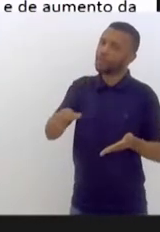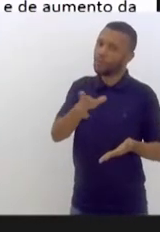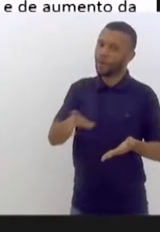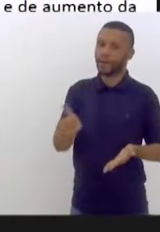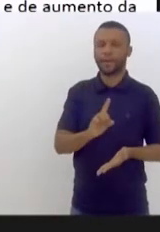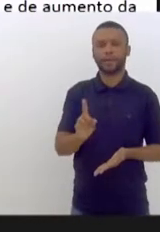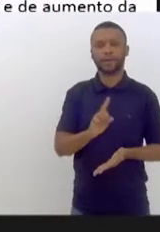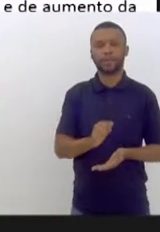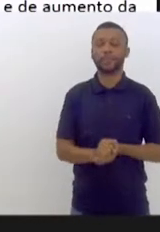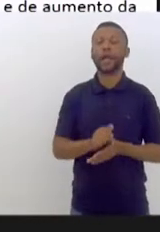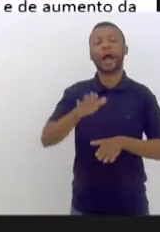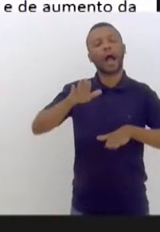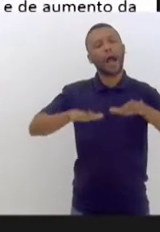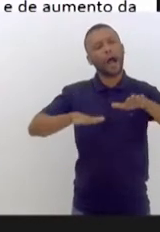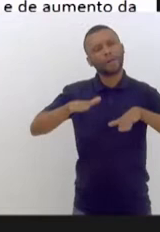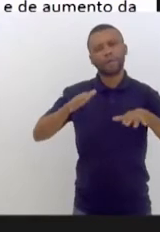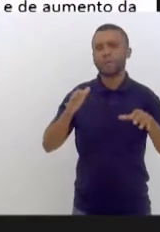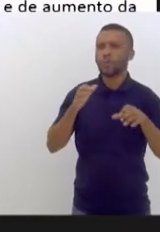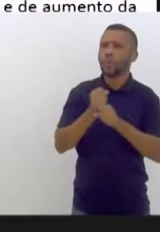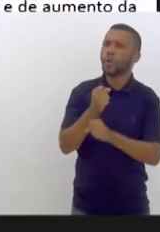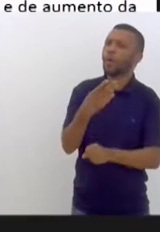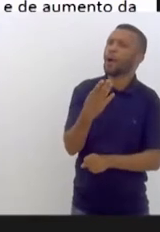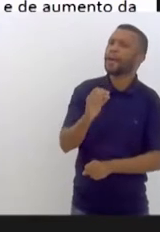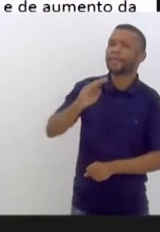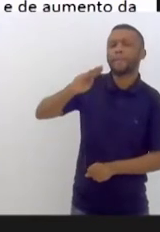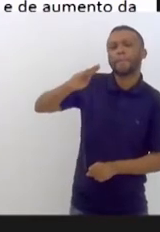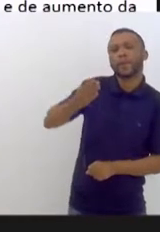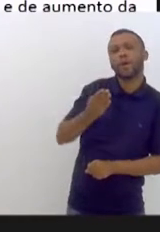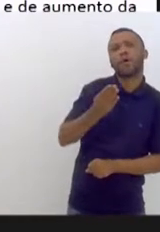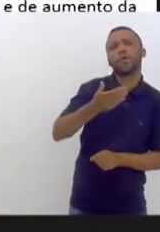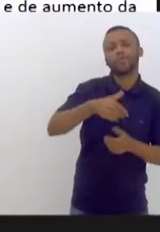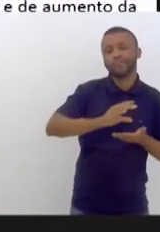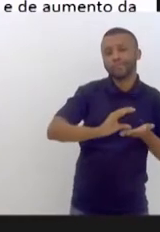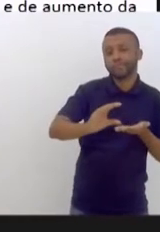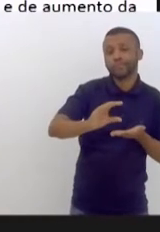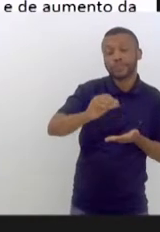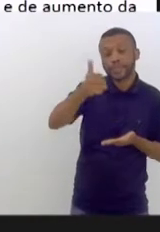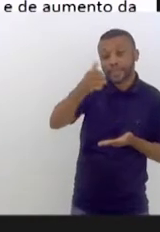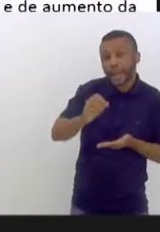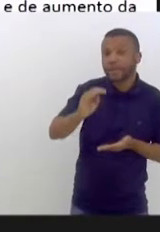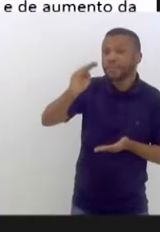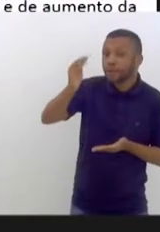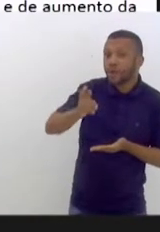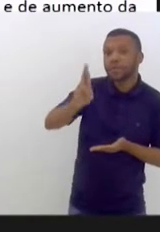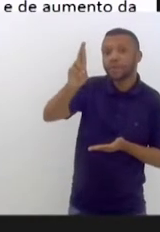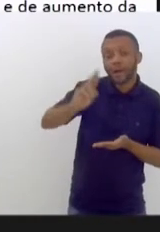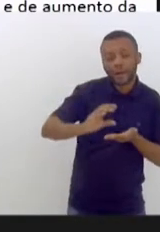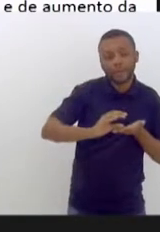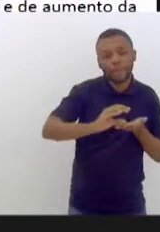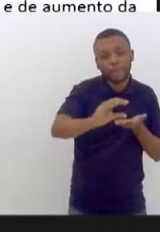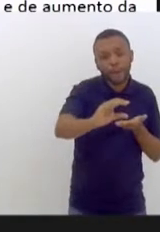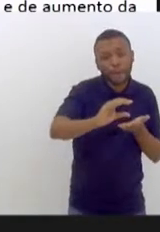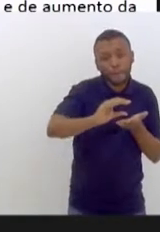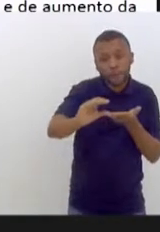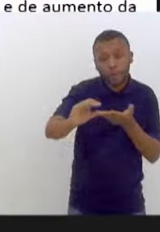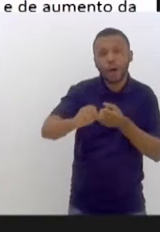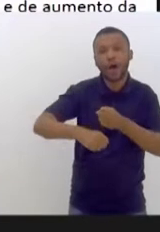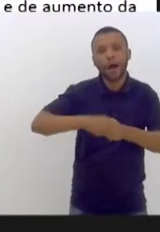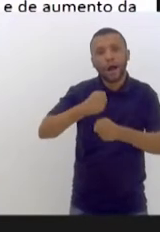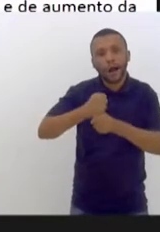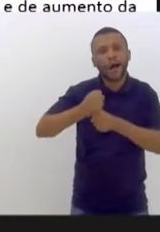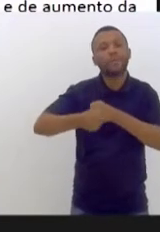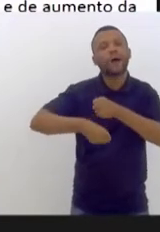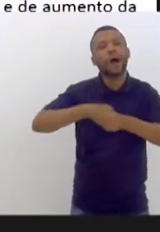temos algo talvez em torno de 40 bilhões a ser repartido, ou seja, 10 bilhões de reais são repartidos anualmente